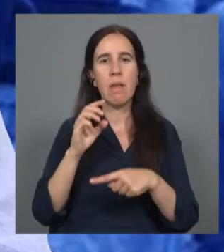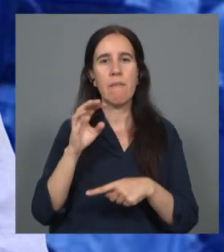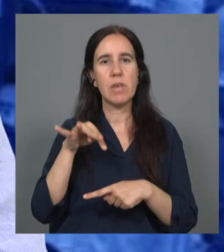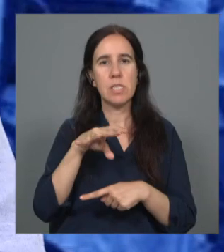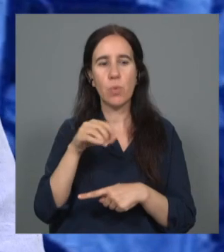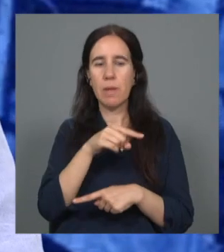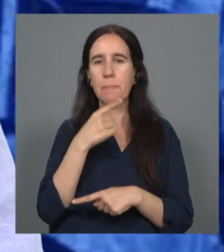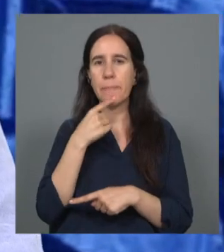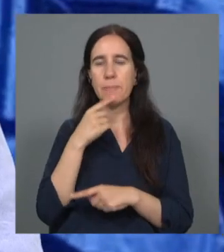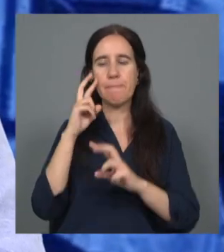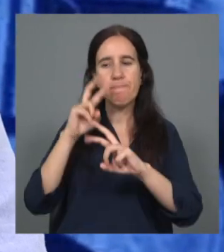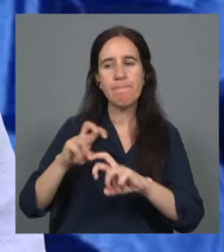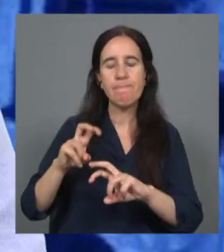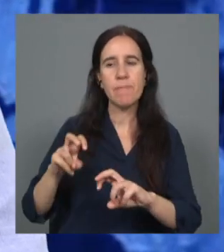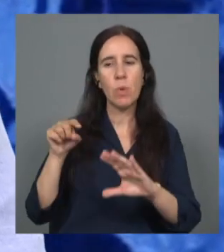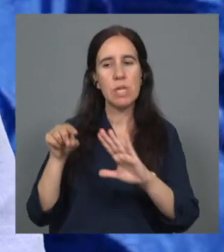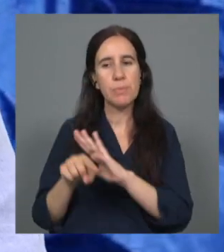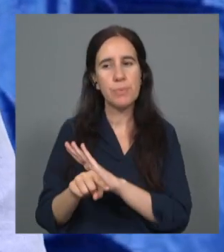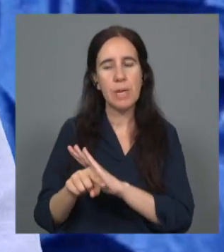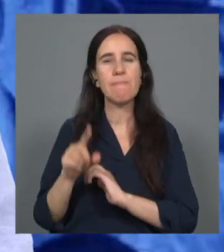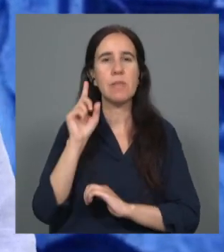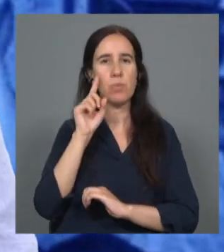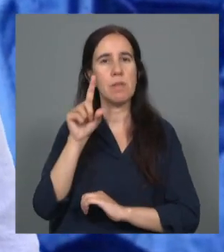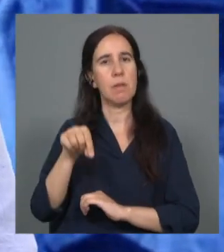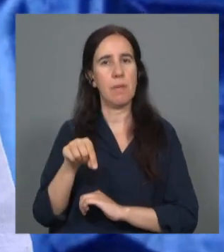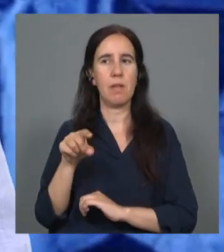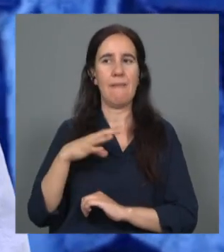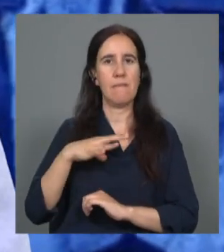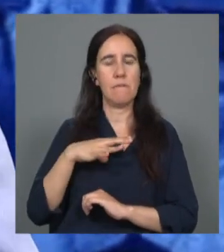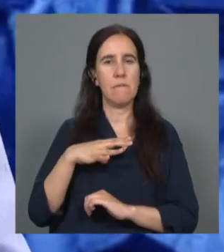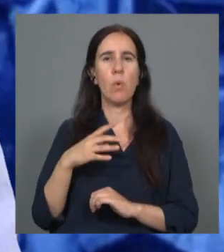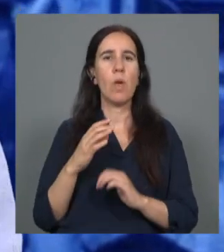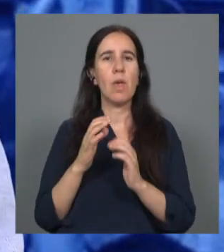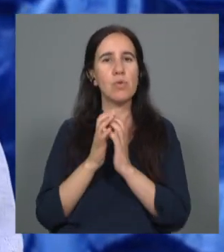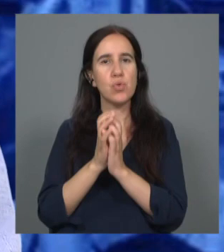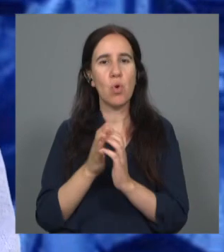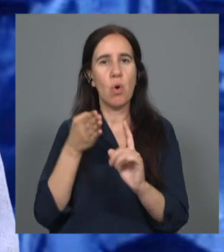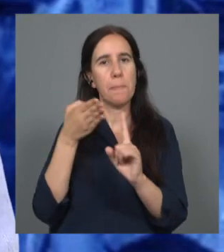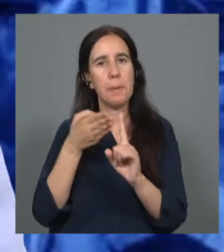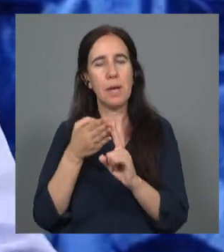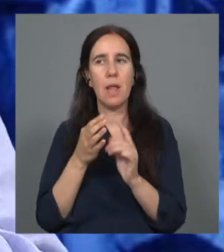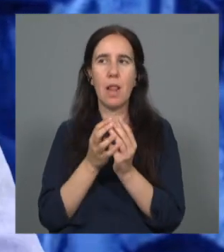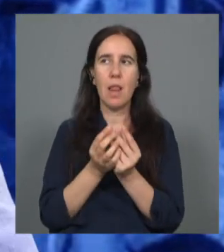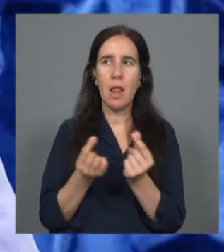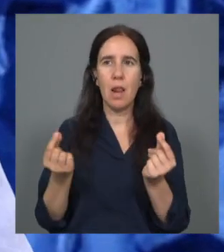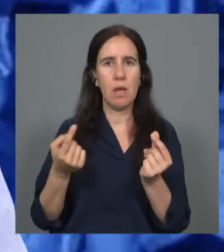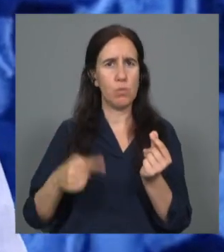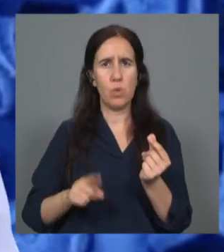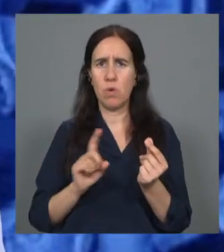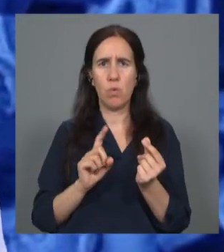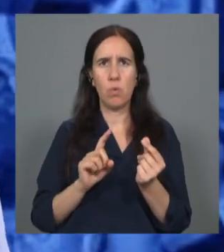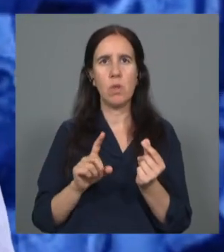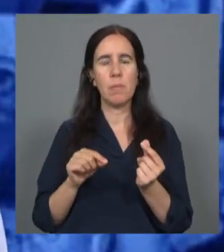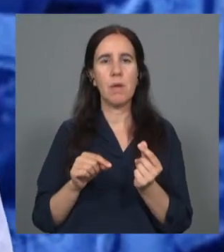estudar e aprofundar as questões também é importante. Não é só, digamos, a devoção, o gostar a rezar, o